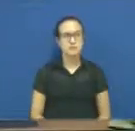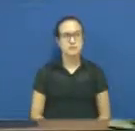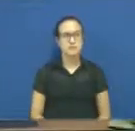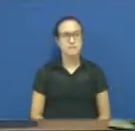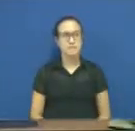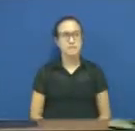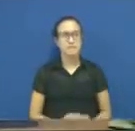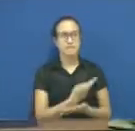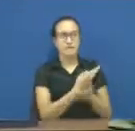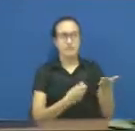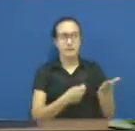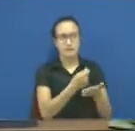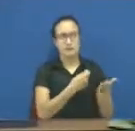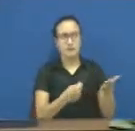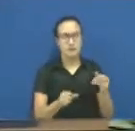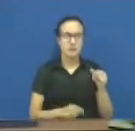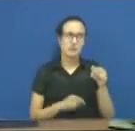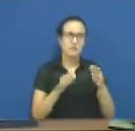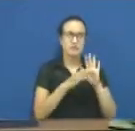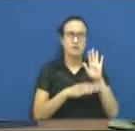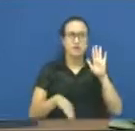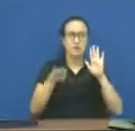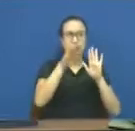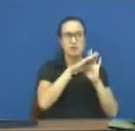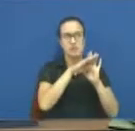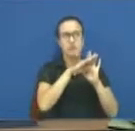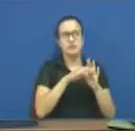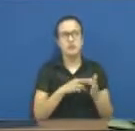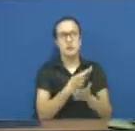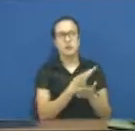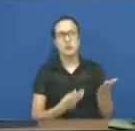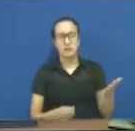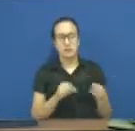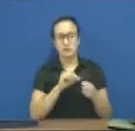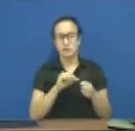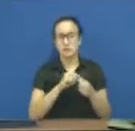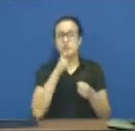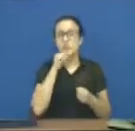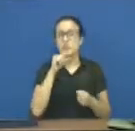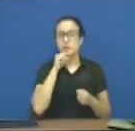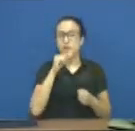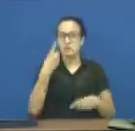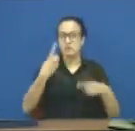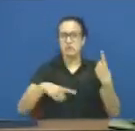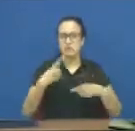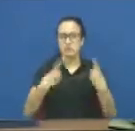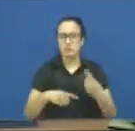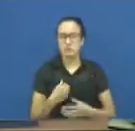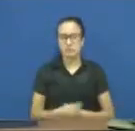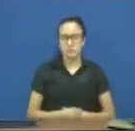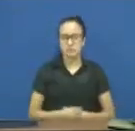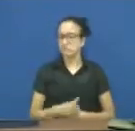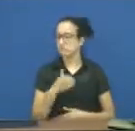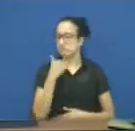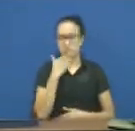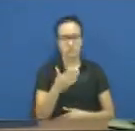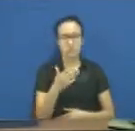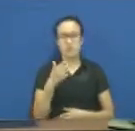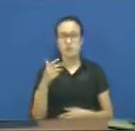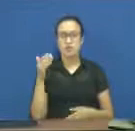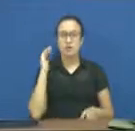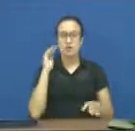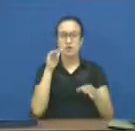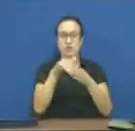para inversão de pauta e apreciação do item 17º da pauta, formulado pelo vereador Raul, está em discussão. Não havendo quem queira